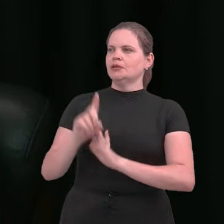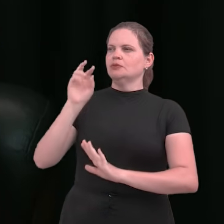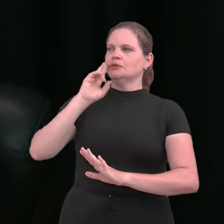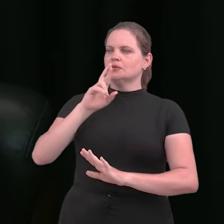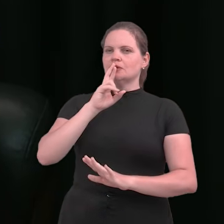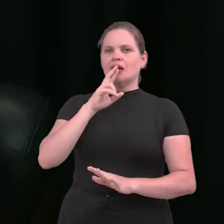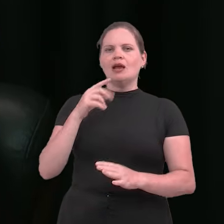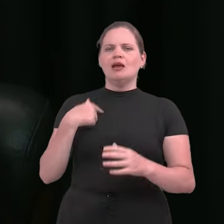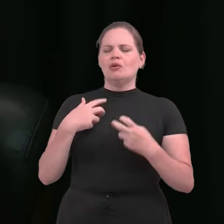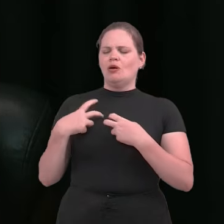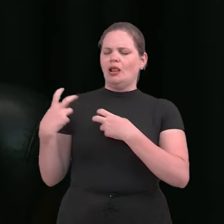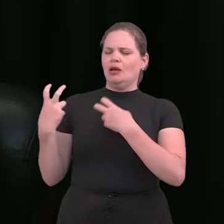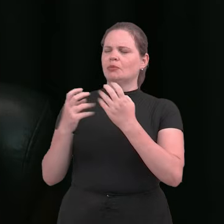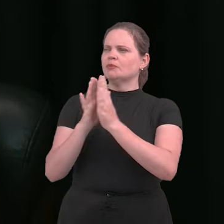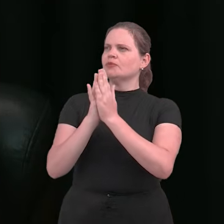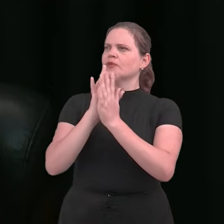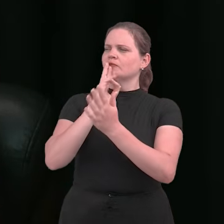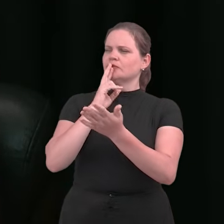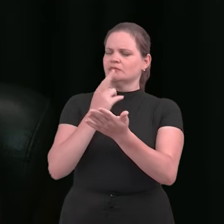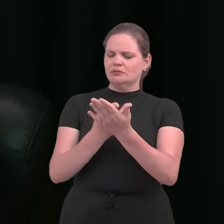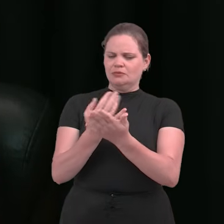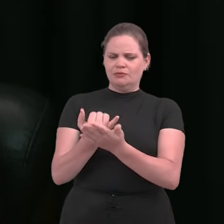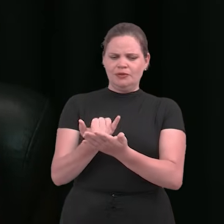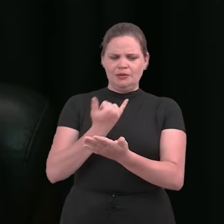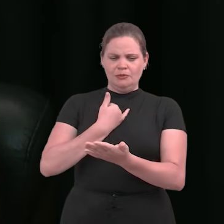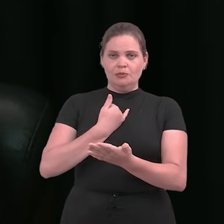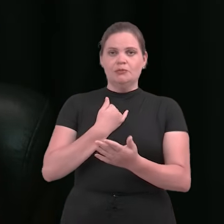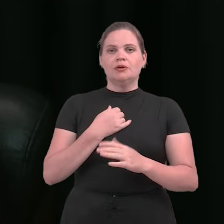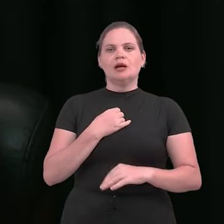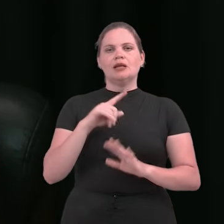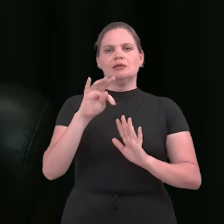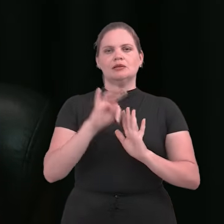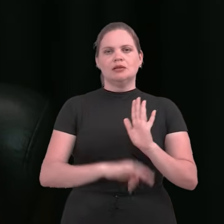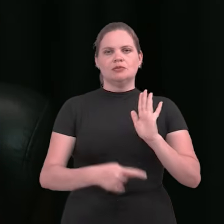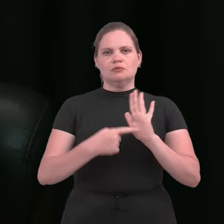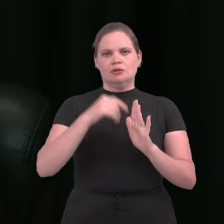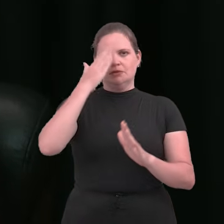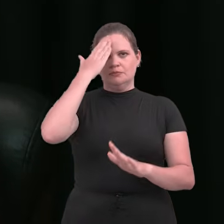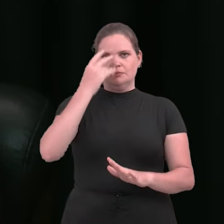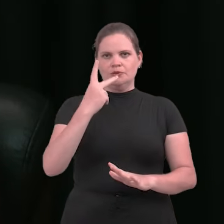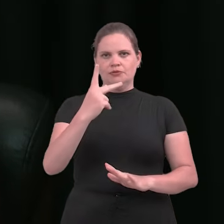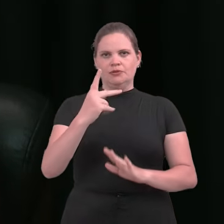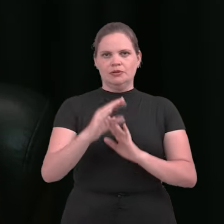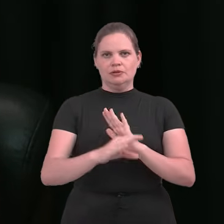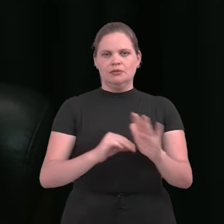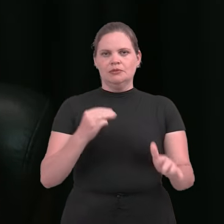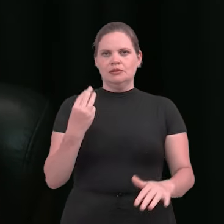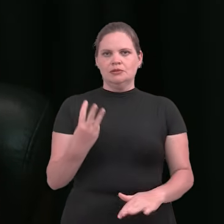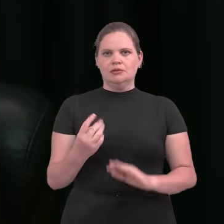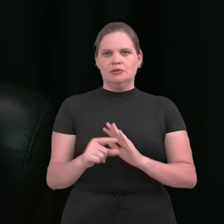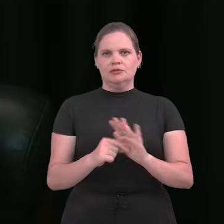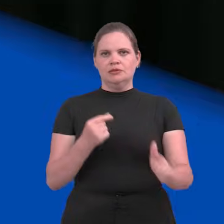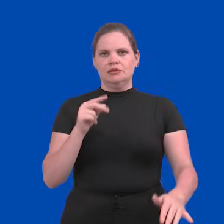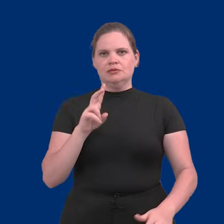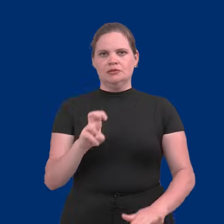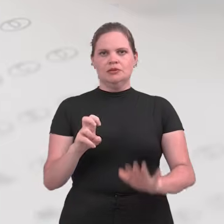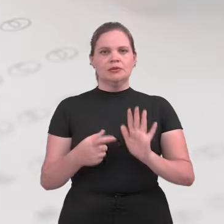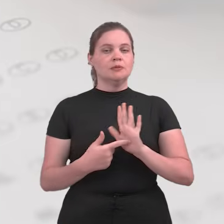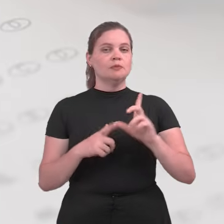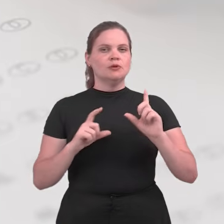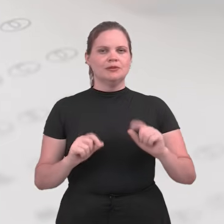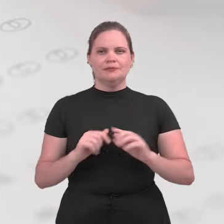para que o Senhor me falasse na palavra. E aí o Senhor me deu um texto em Provérbios, capítulo 3, verso 5, que diz